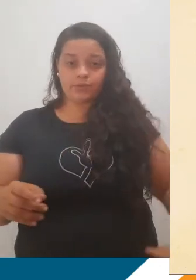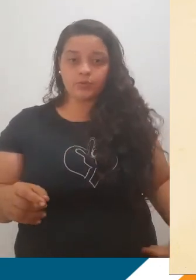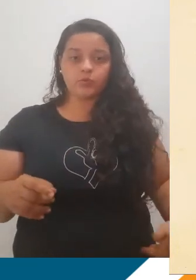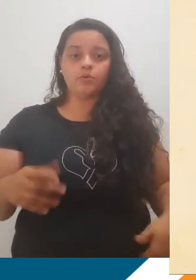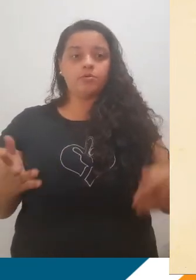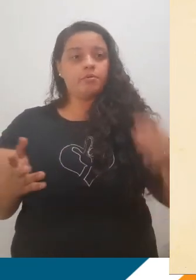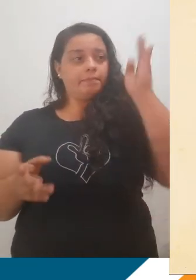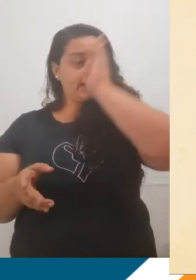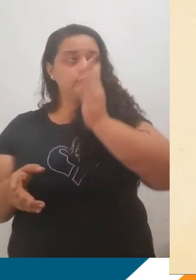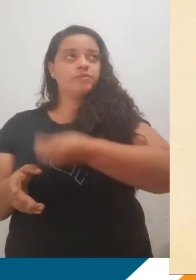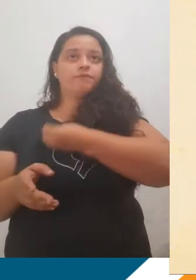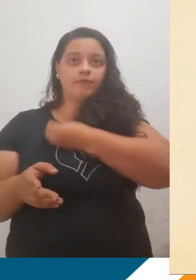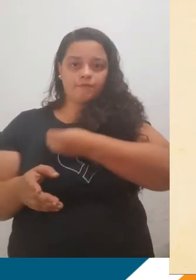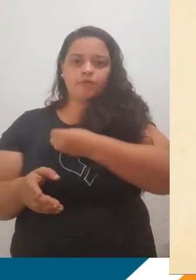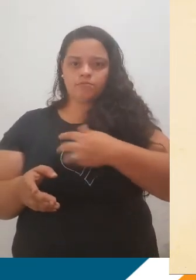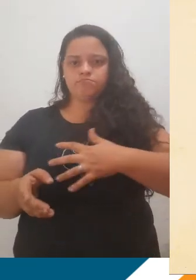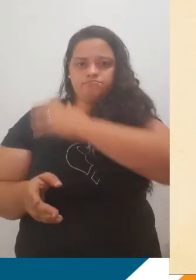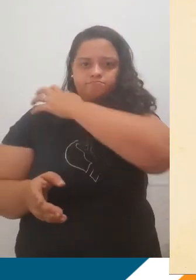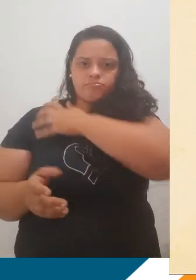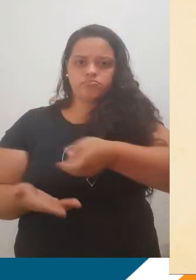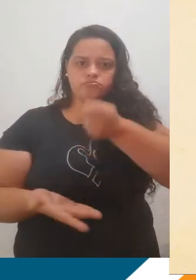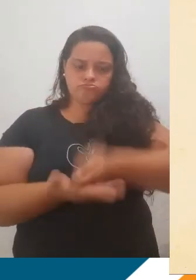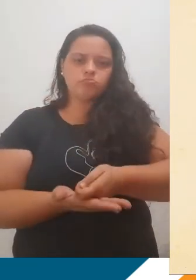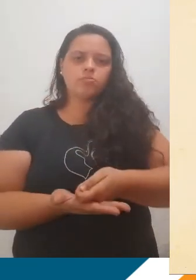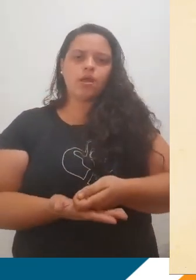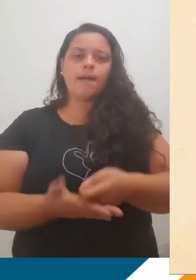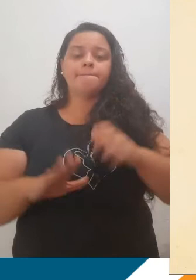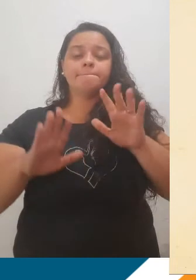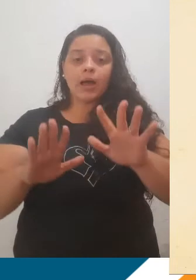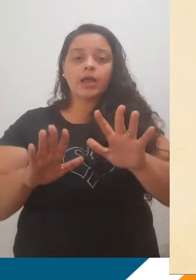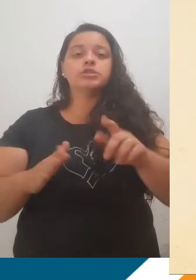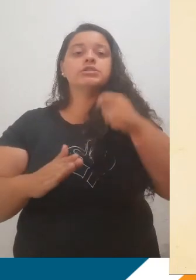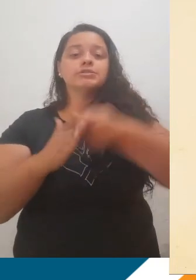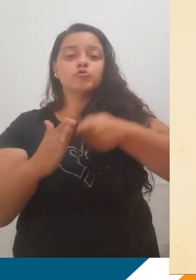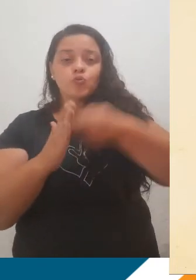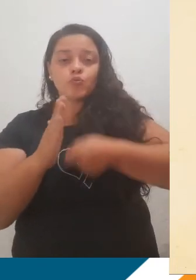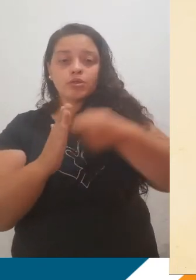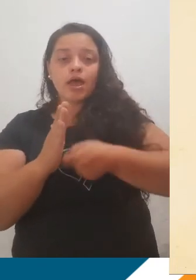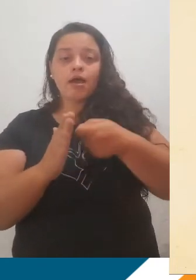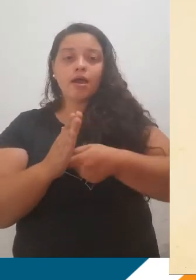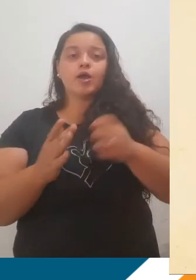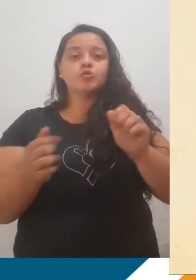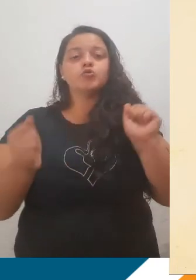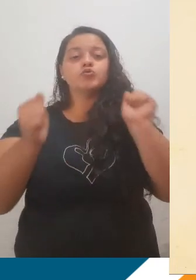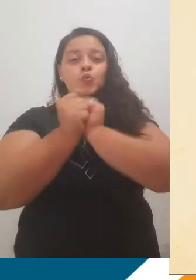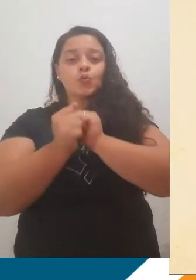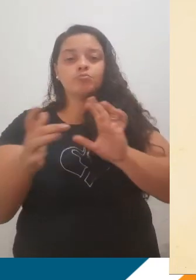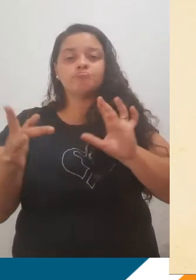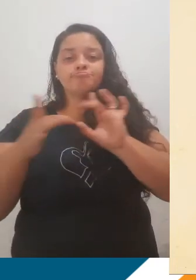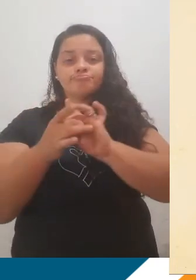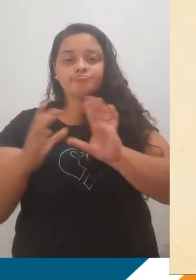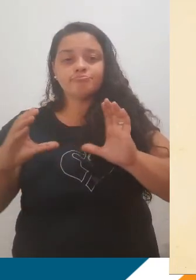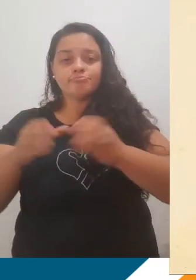o Brasil vivia um momento autoritário, vivia um governo autoritário, mas foi lutar na Segunda Guerra Mundial ao lado dos aliados